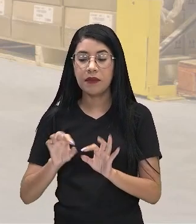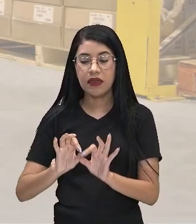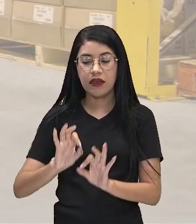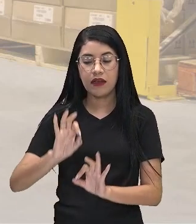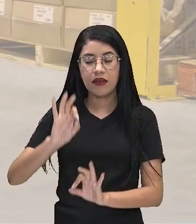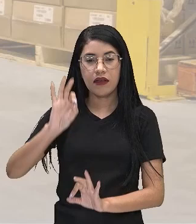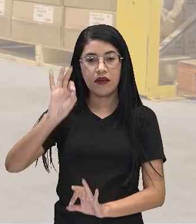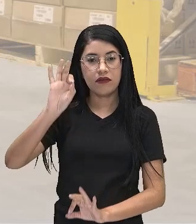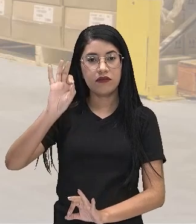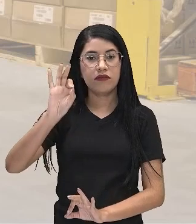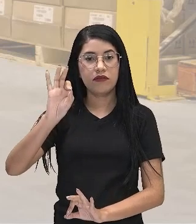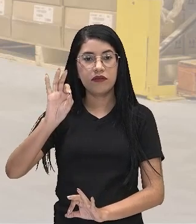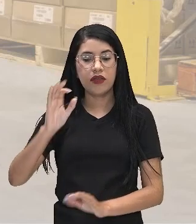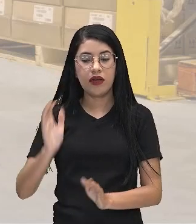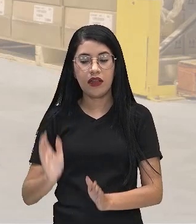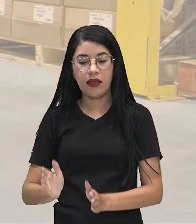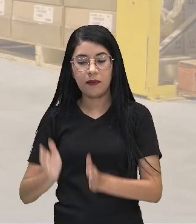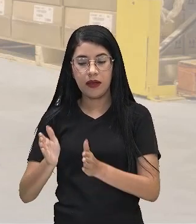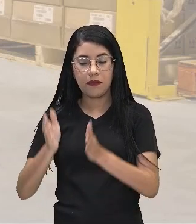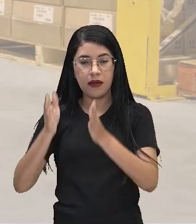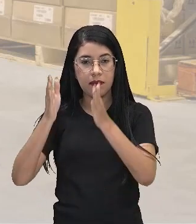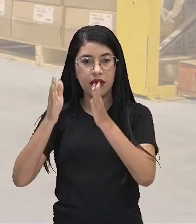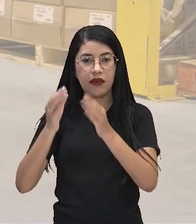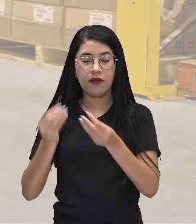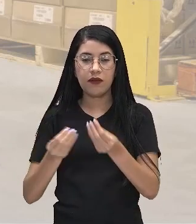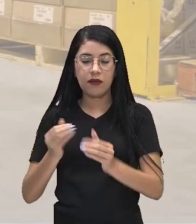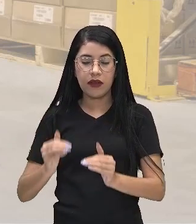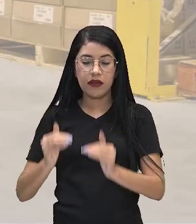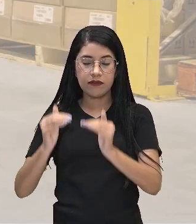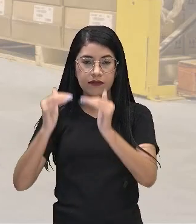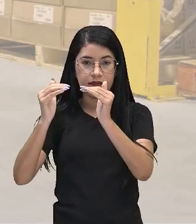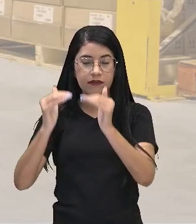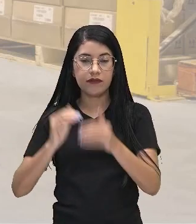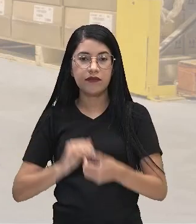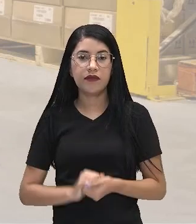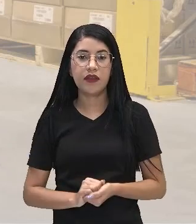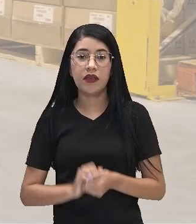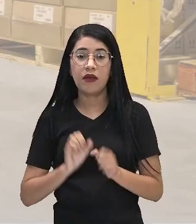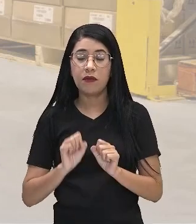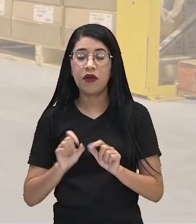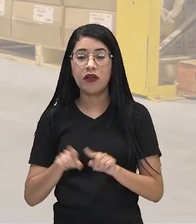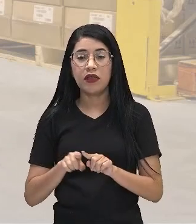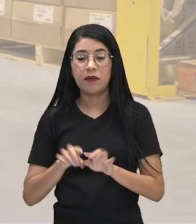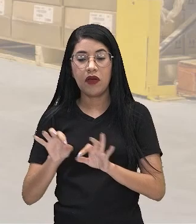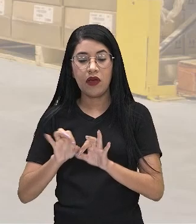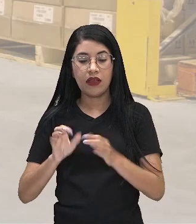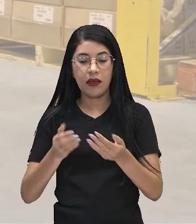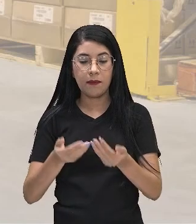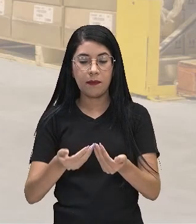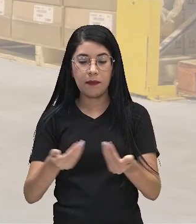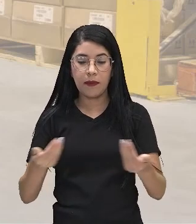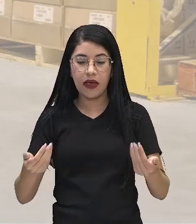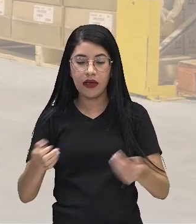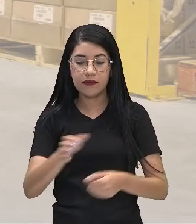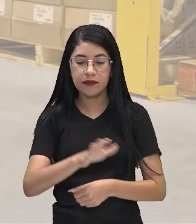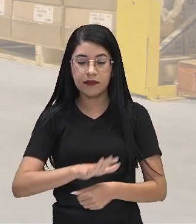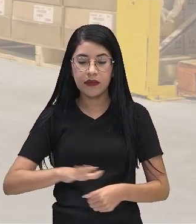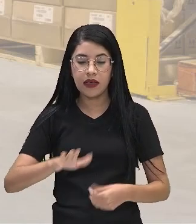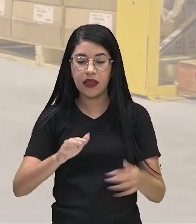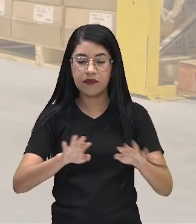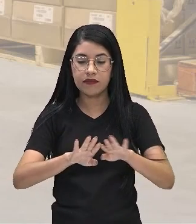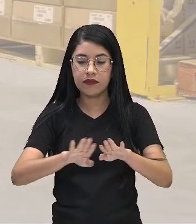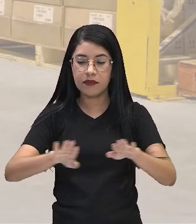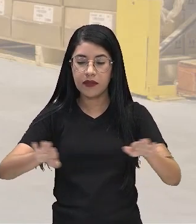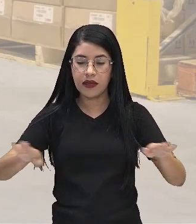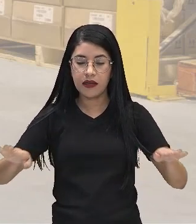altura que elas estão sendo armazenadas, certo? Eu posso distribuir essas caixas todas numa área só, aí vai ter uma altura